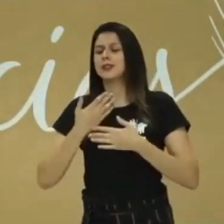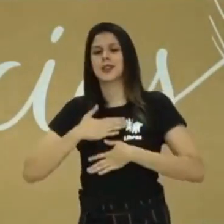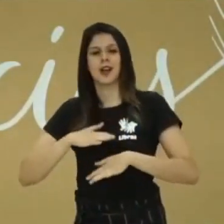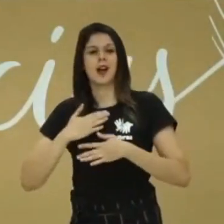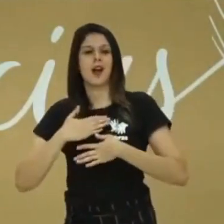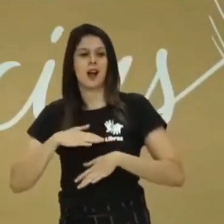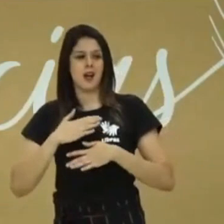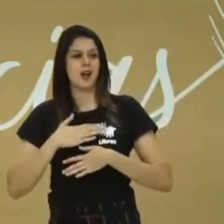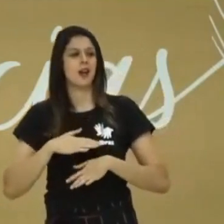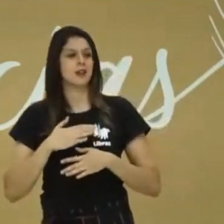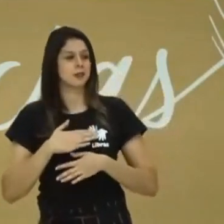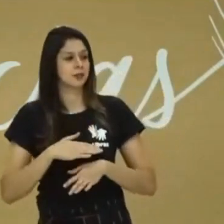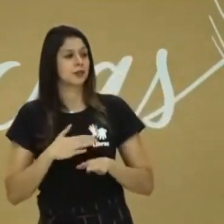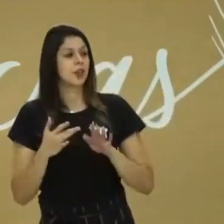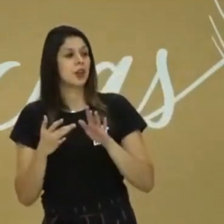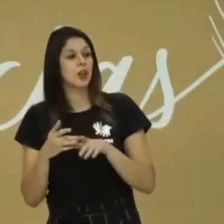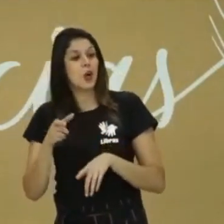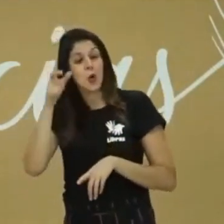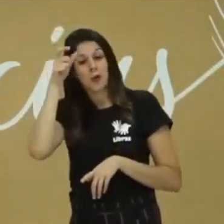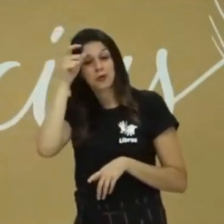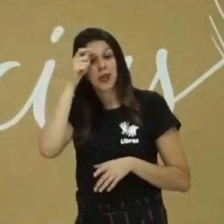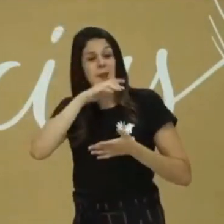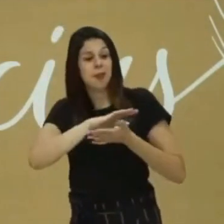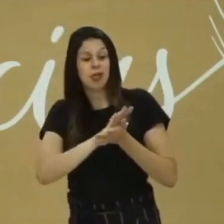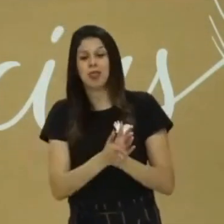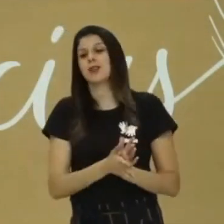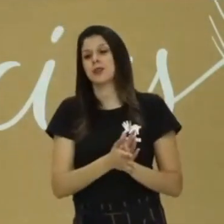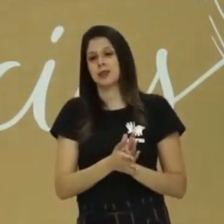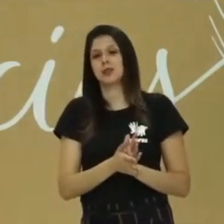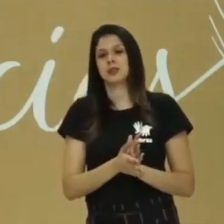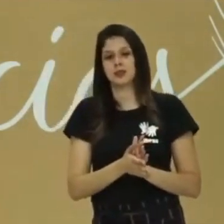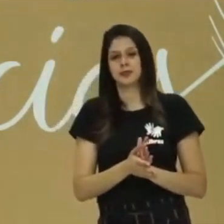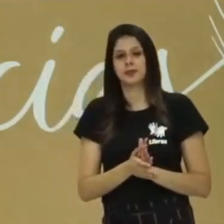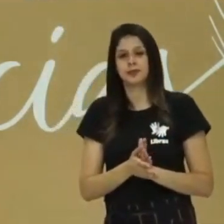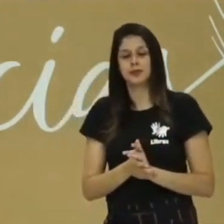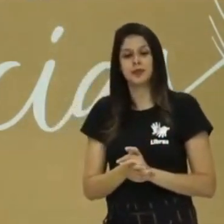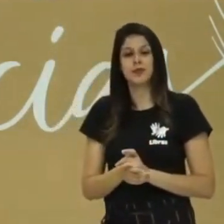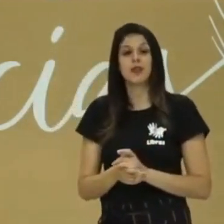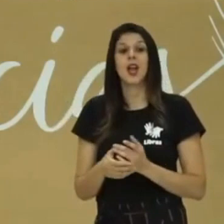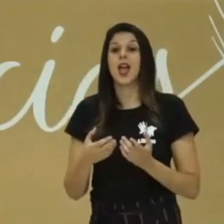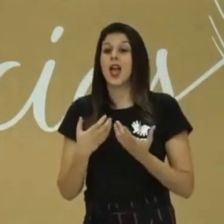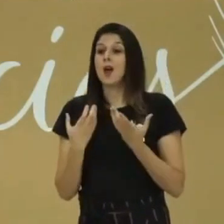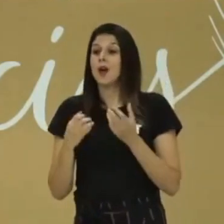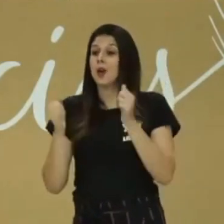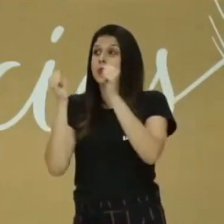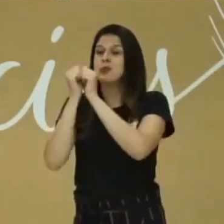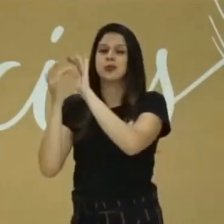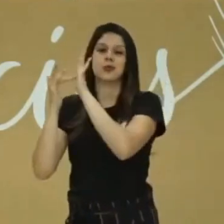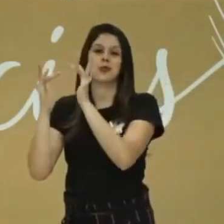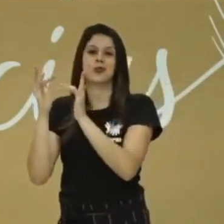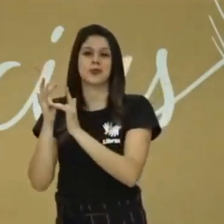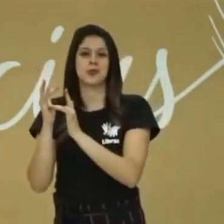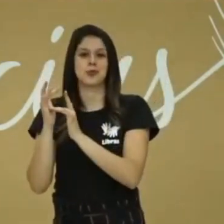ele irá sair mas ele vai sair junto com a igreja Oi e eu quero ir com ele